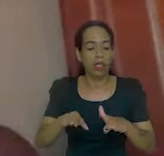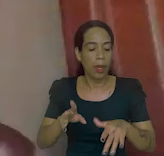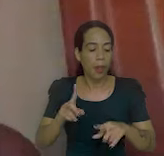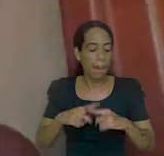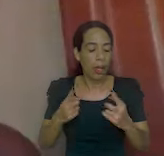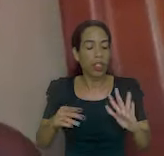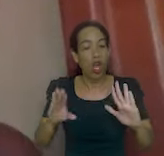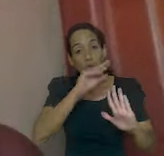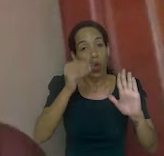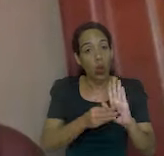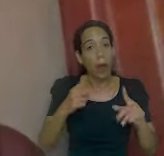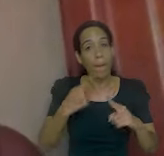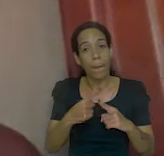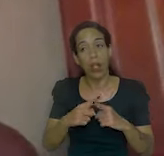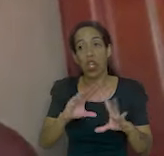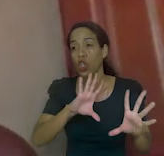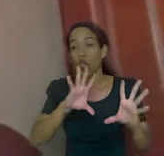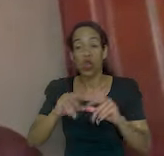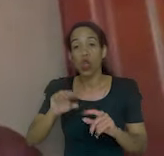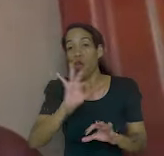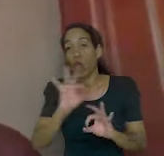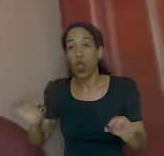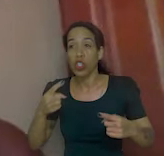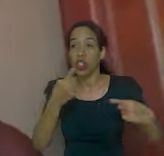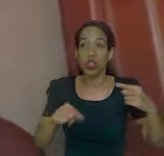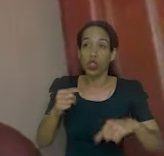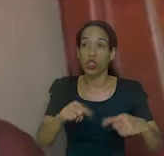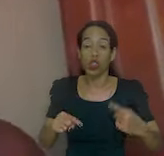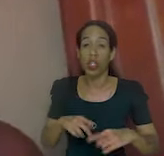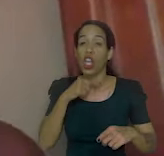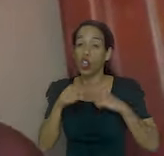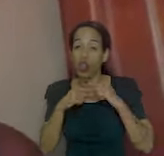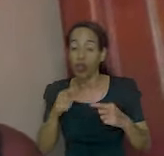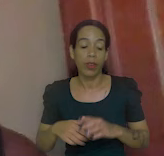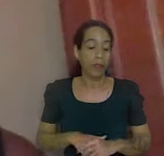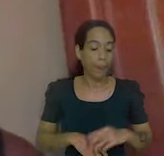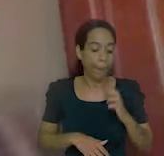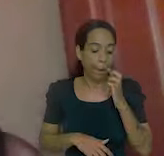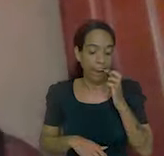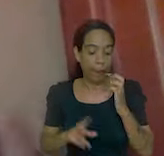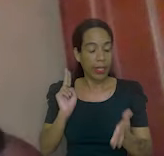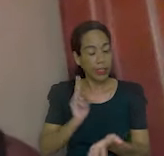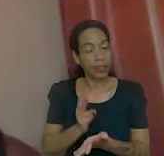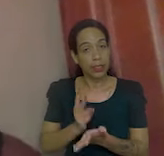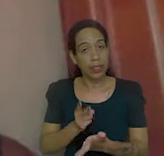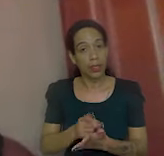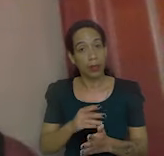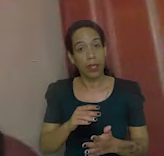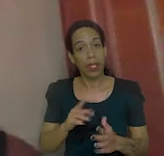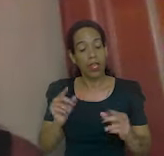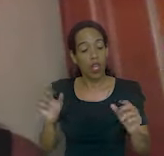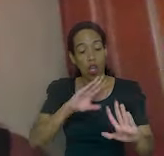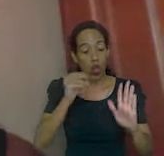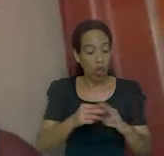mas sempre pontuando, porque é isso, tudo que é novidade gera discussão, e o que é discussão gera dúvida. Então, a gente sempre tentou pincelar